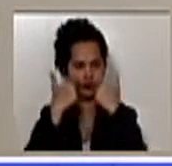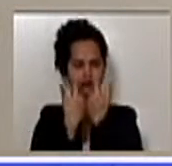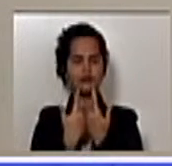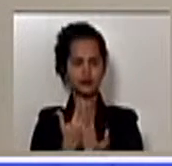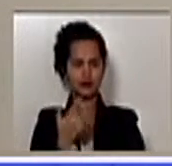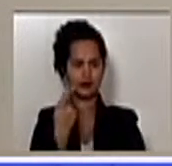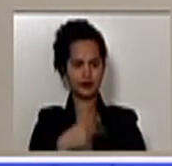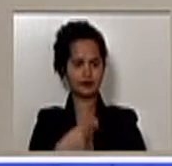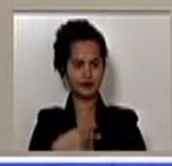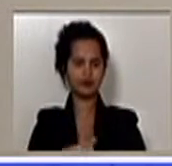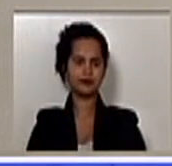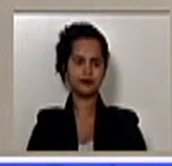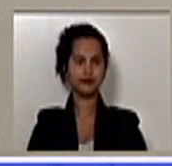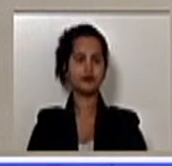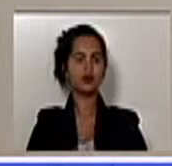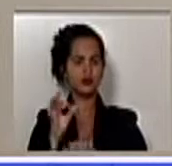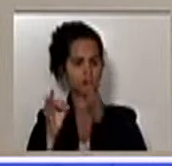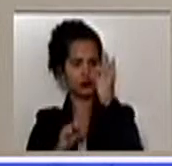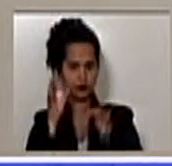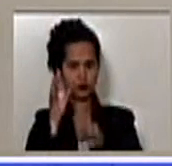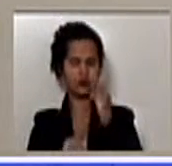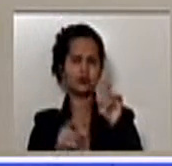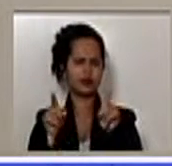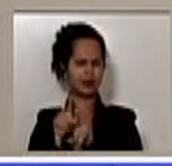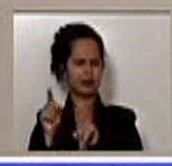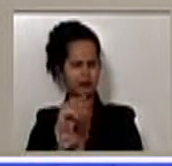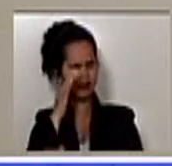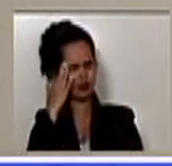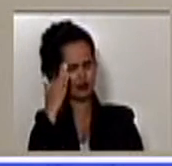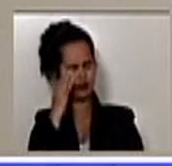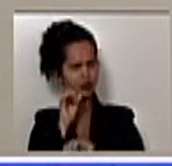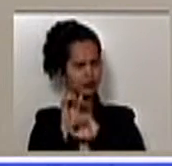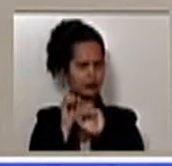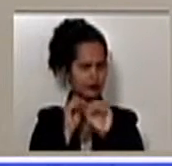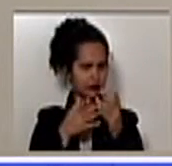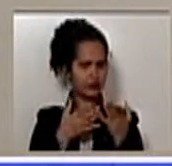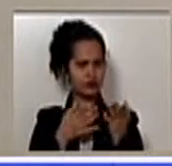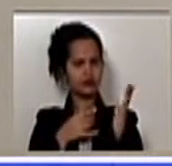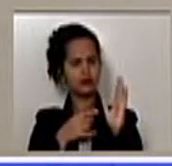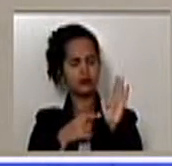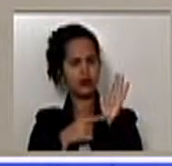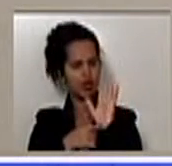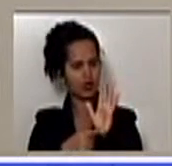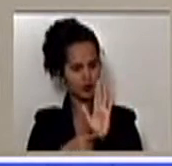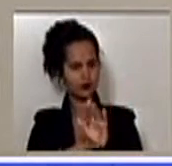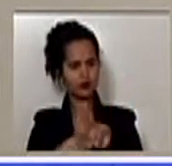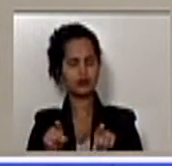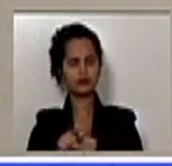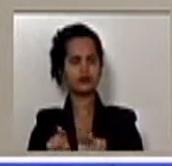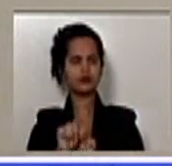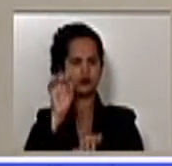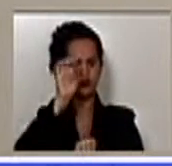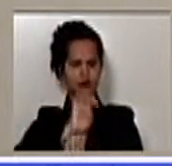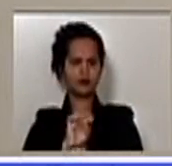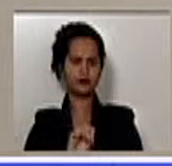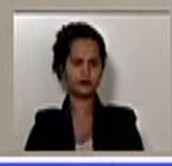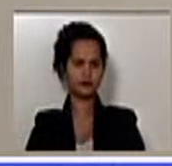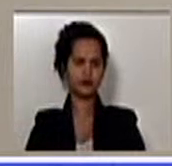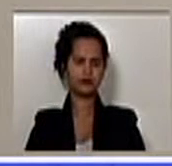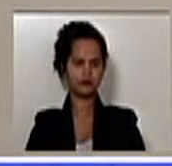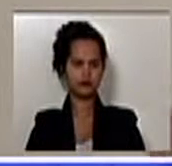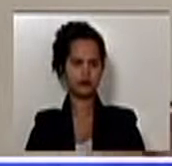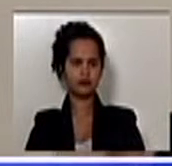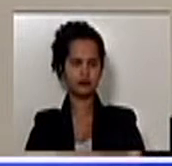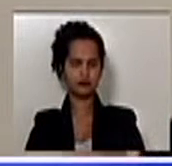O judiciário, que tem compreendido também esse momento e tem dado sua contribuição.